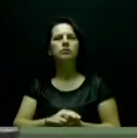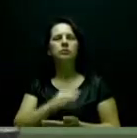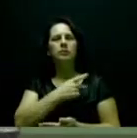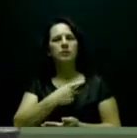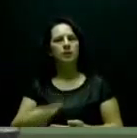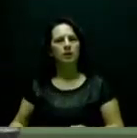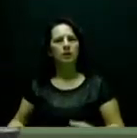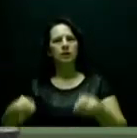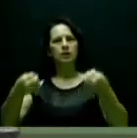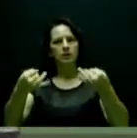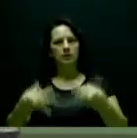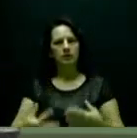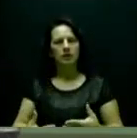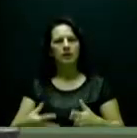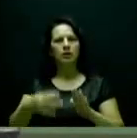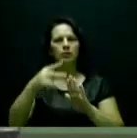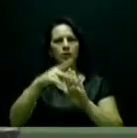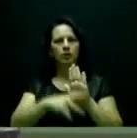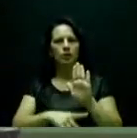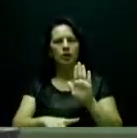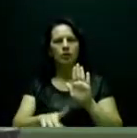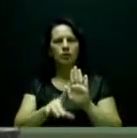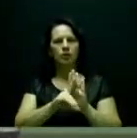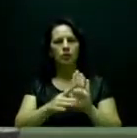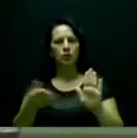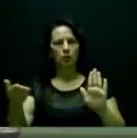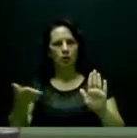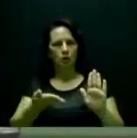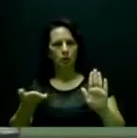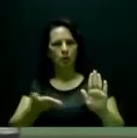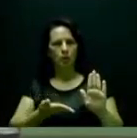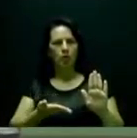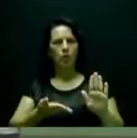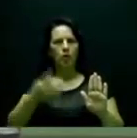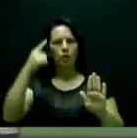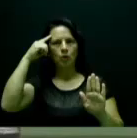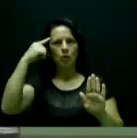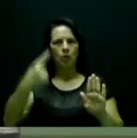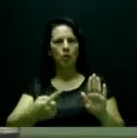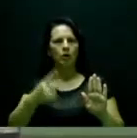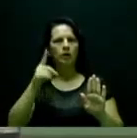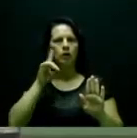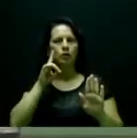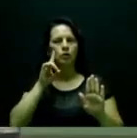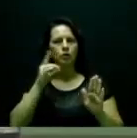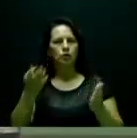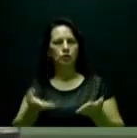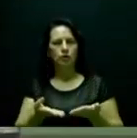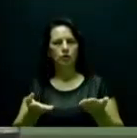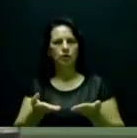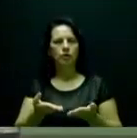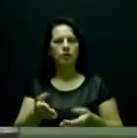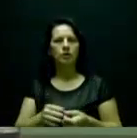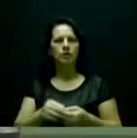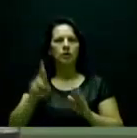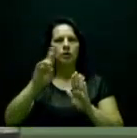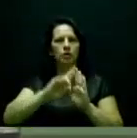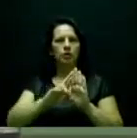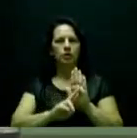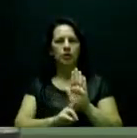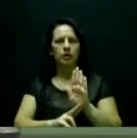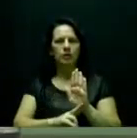presidência esclarece que o presente projeto de lei foi pautado para a ordem do dia desta sessão através de